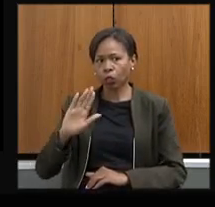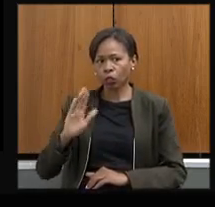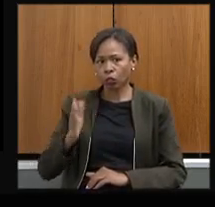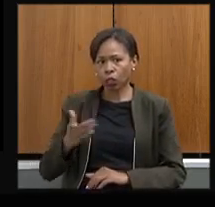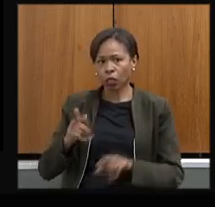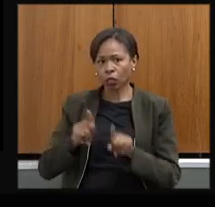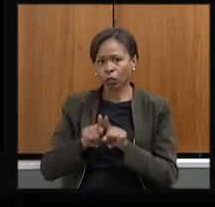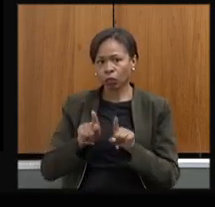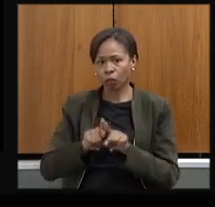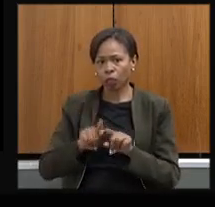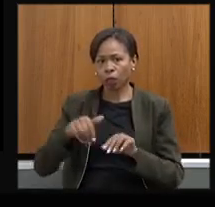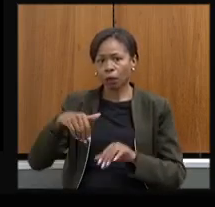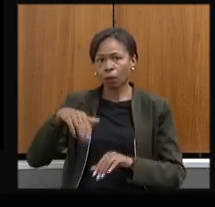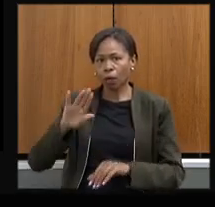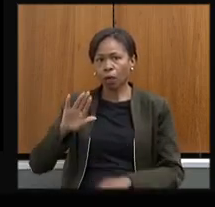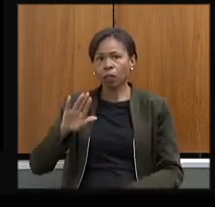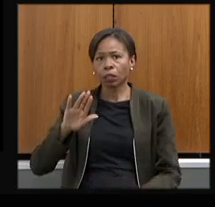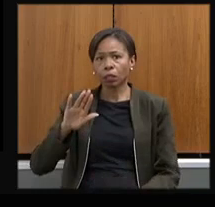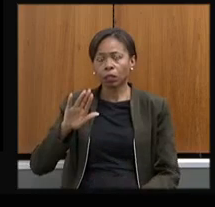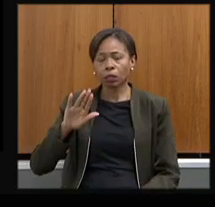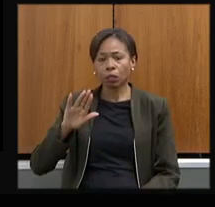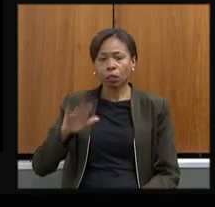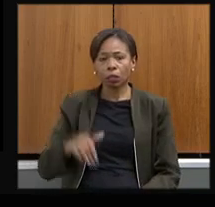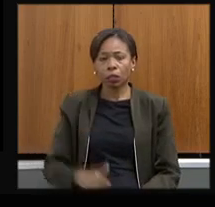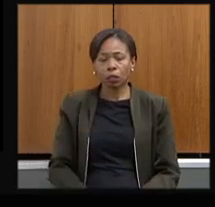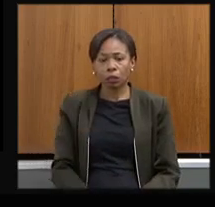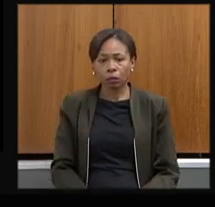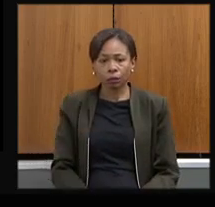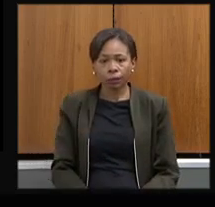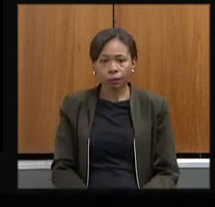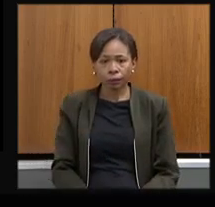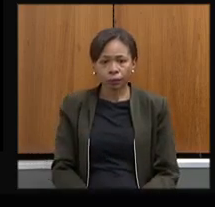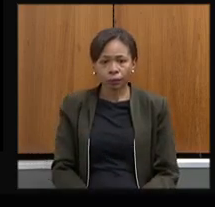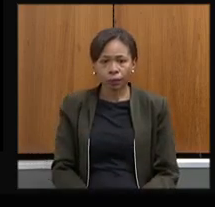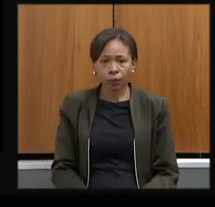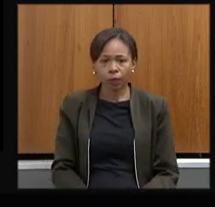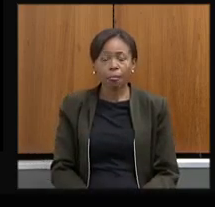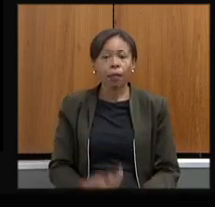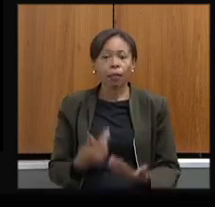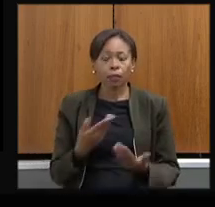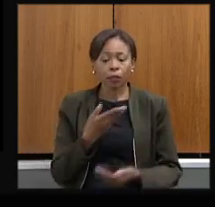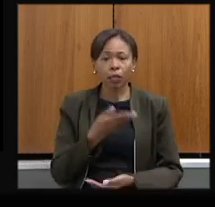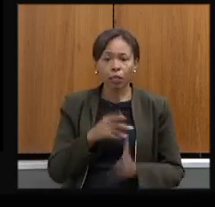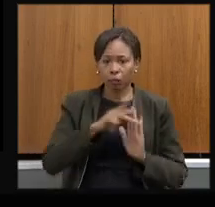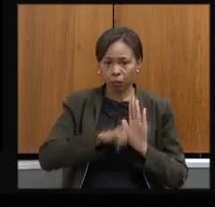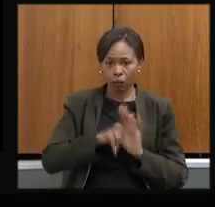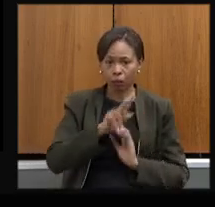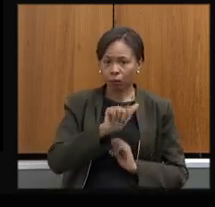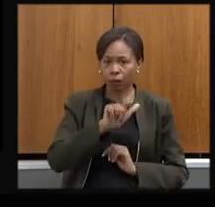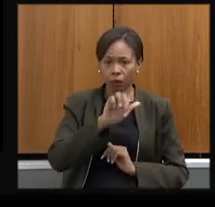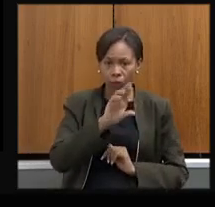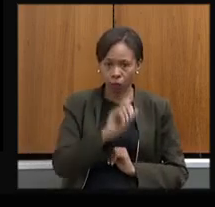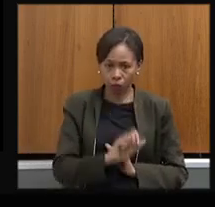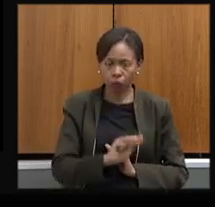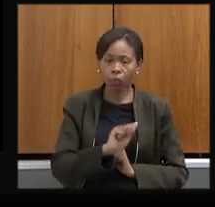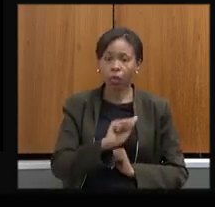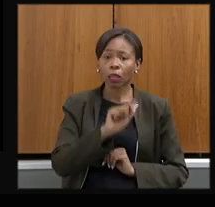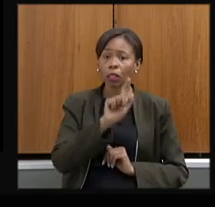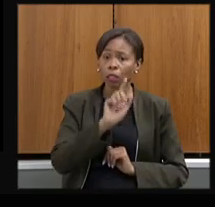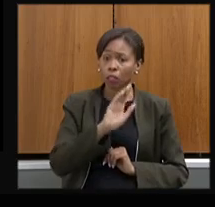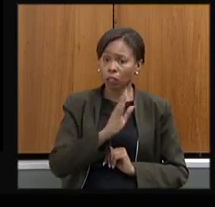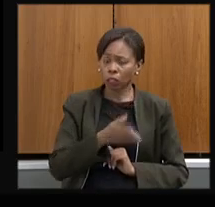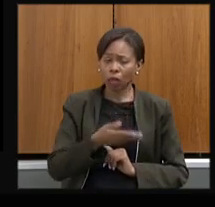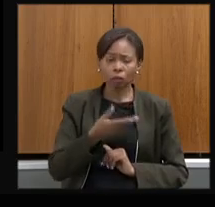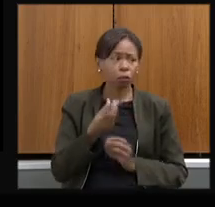os municípios e um programa que vem tendo né o valor a Minas muito sucesso no nosso estados não reconhecidos por operadoras de